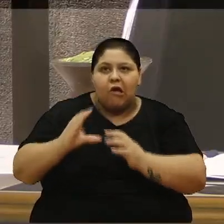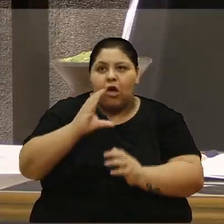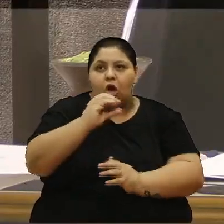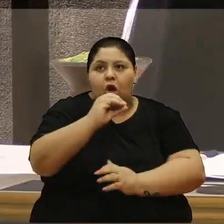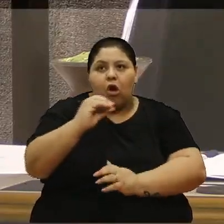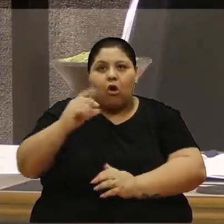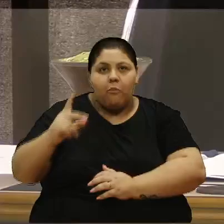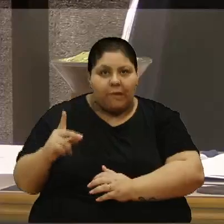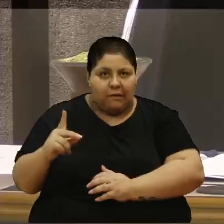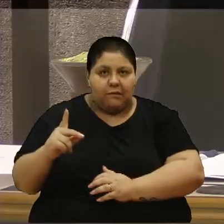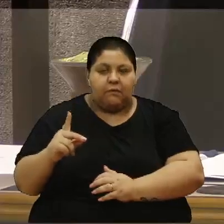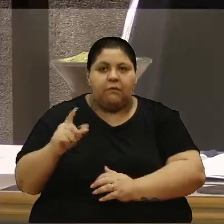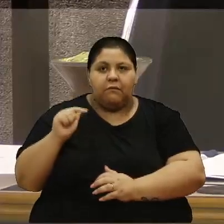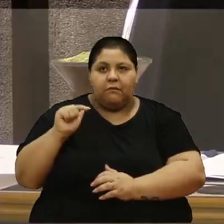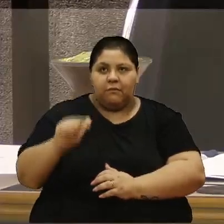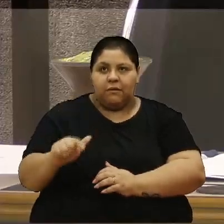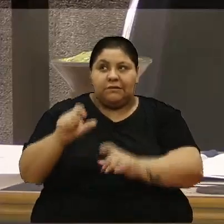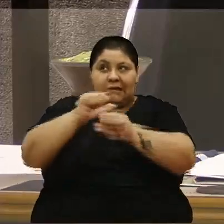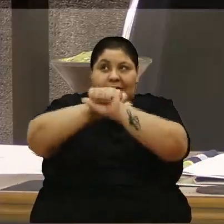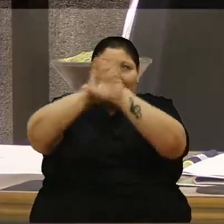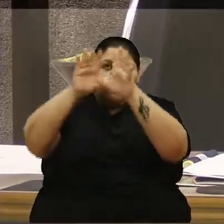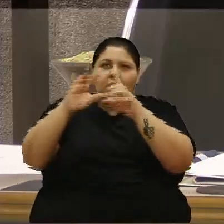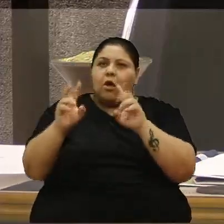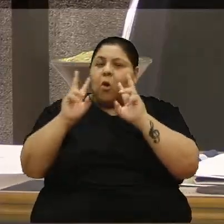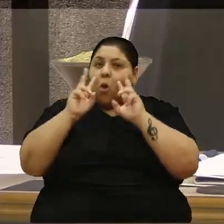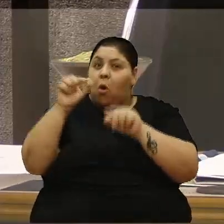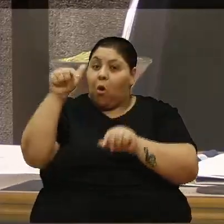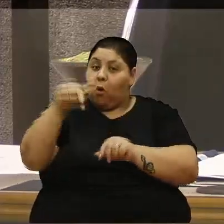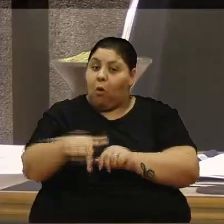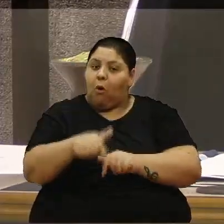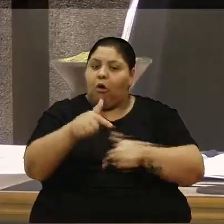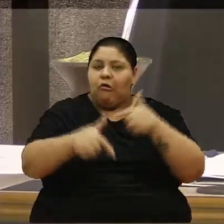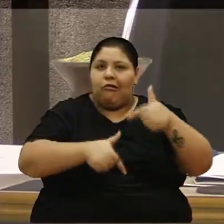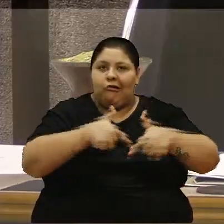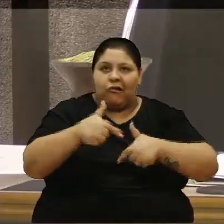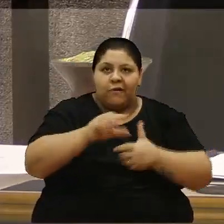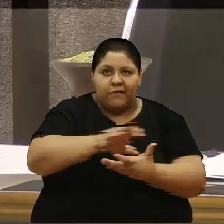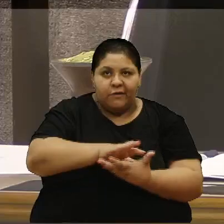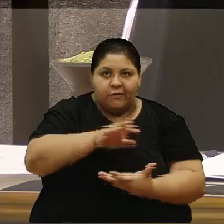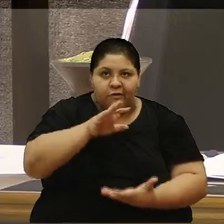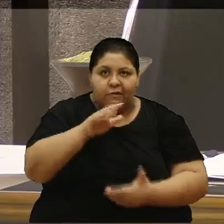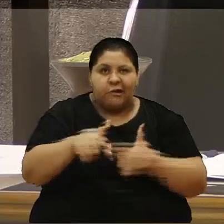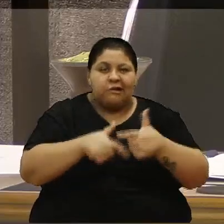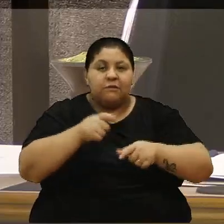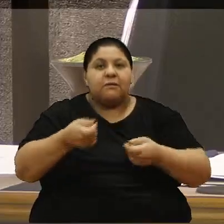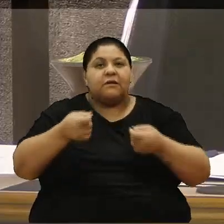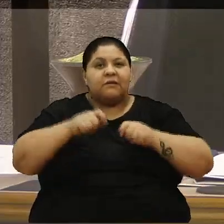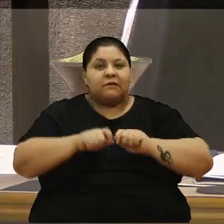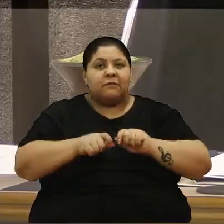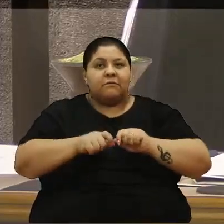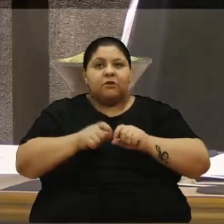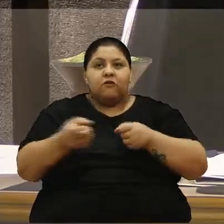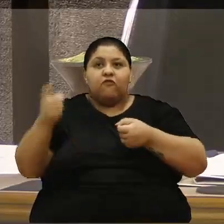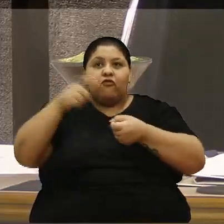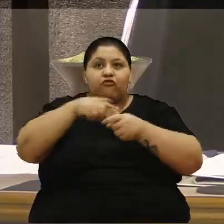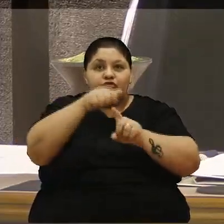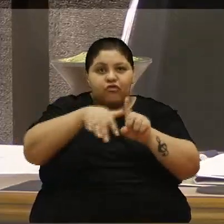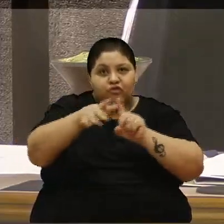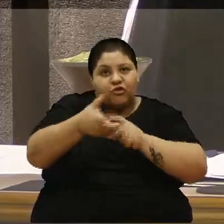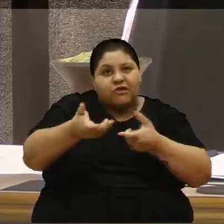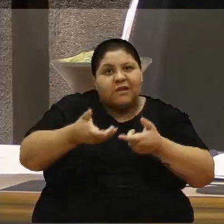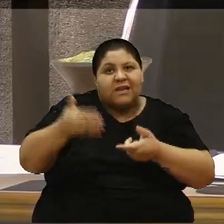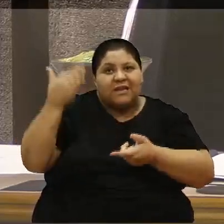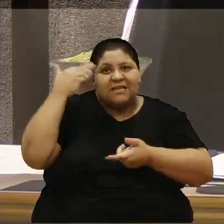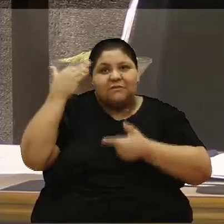cooperativa. E com essa clareza, né? Olha, nós aqui empregamos, né, os idosos, empregamos quem precisa de ressocialização, nós queremos saber